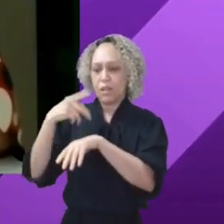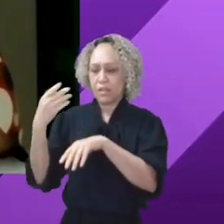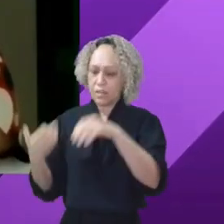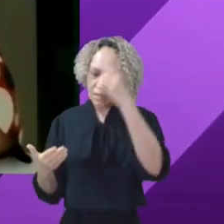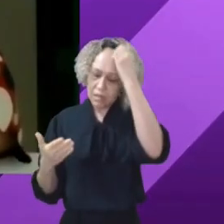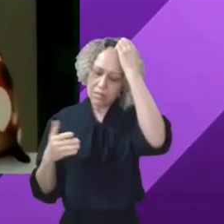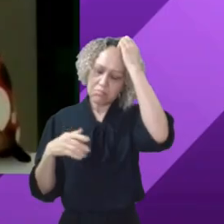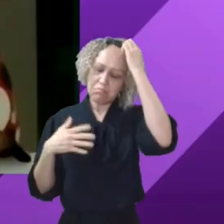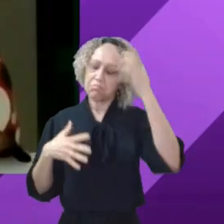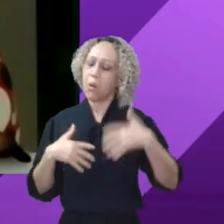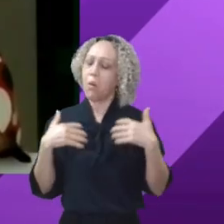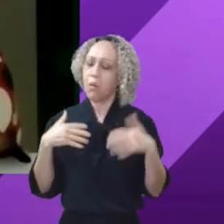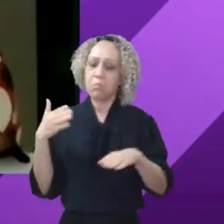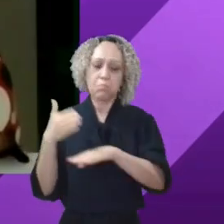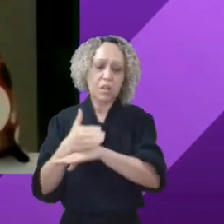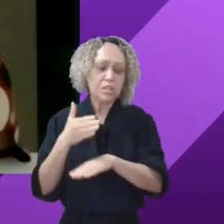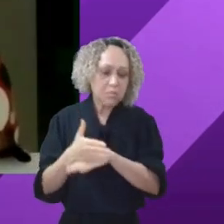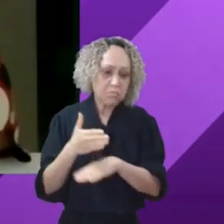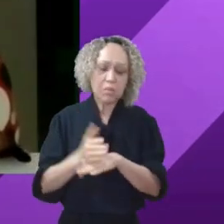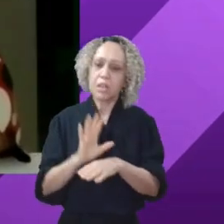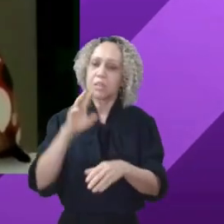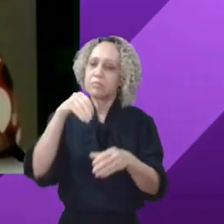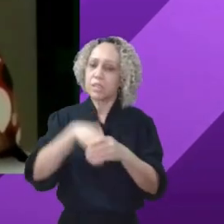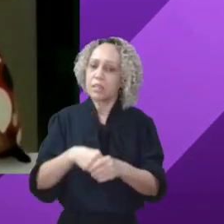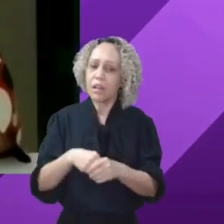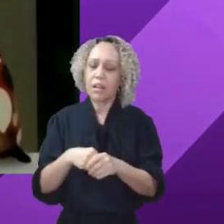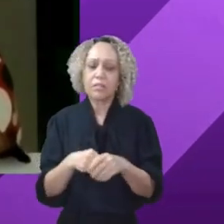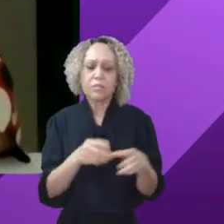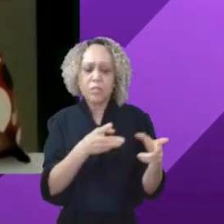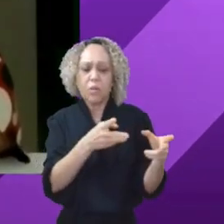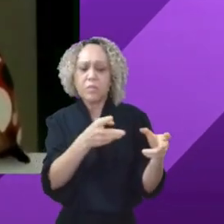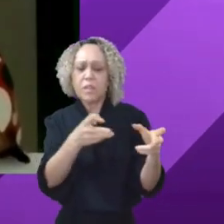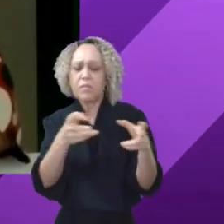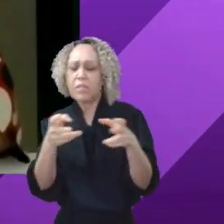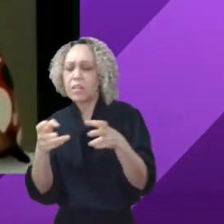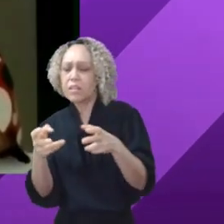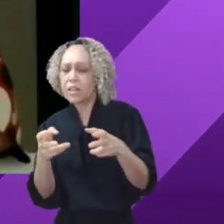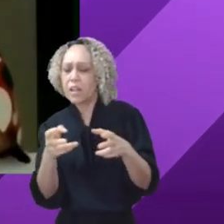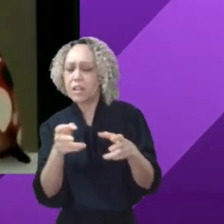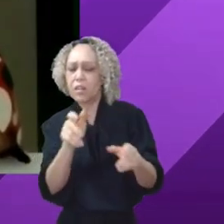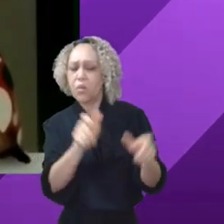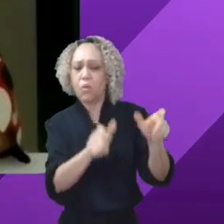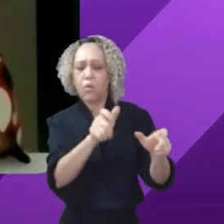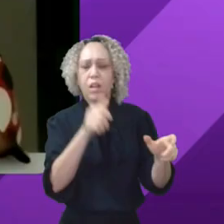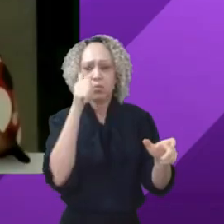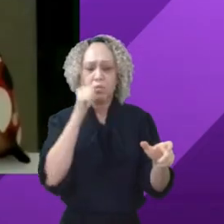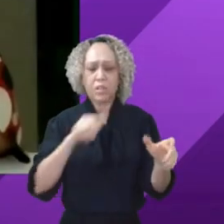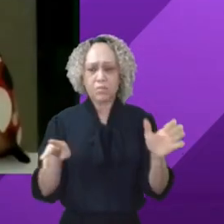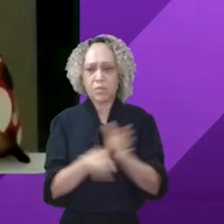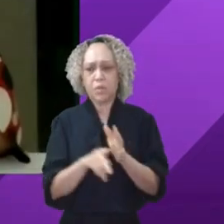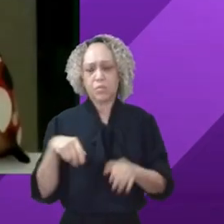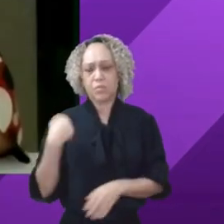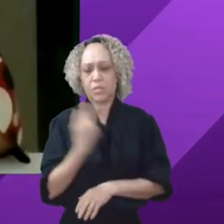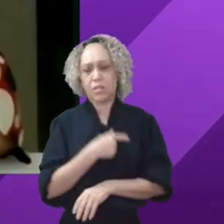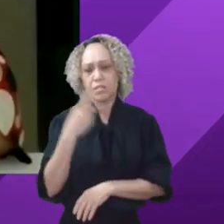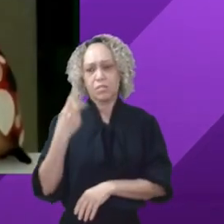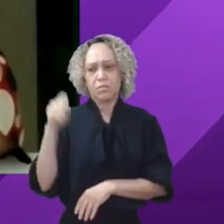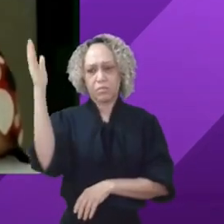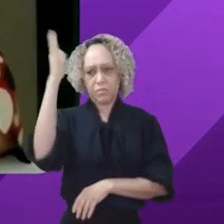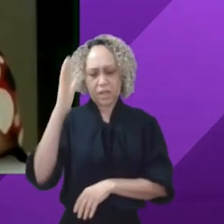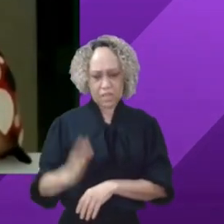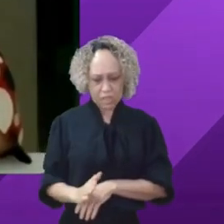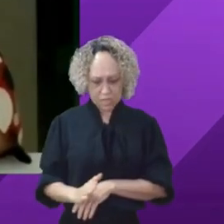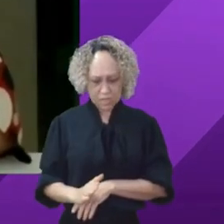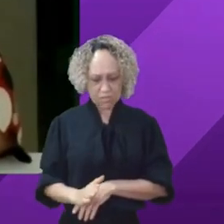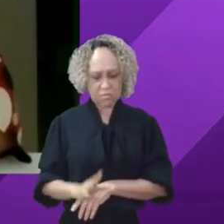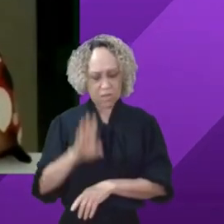participar, integrar e observar como as mulheres do nosso Brasil, e particularmente aquelas que têm